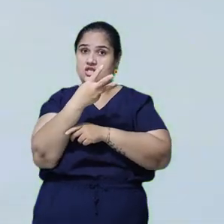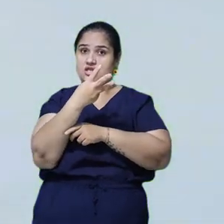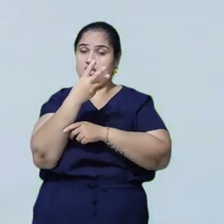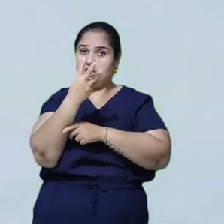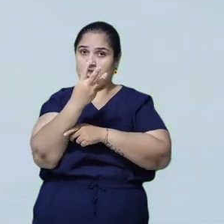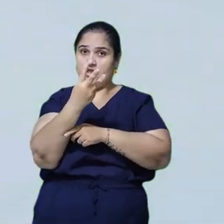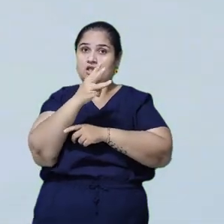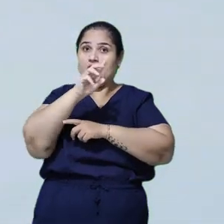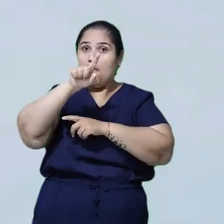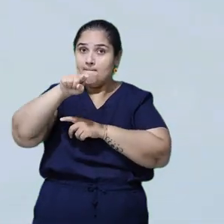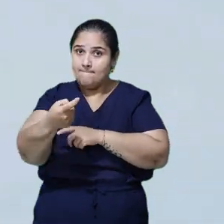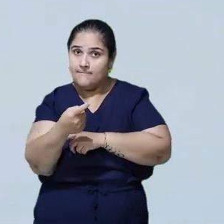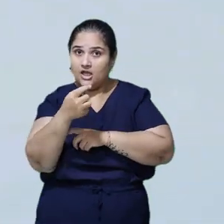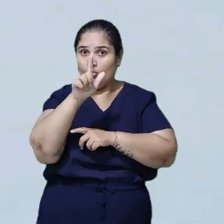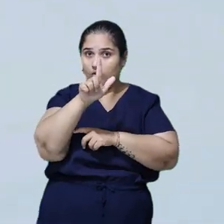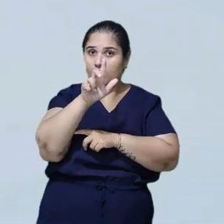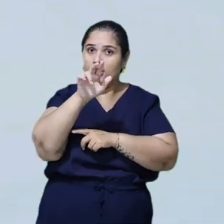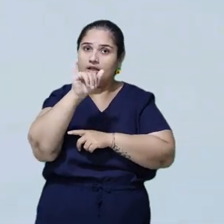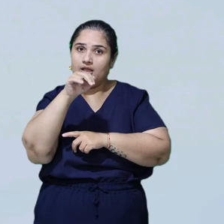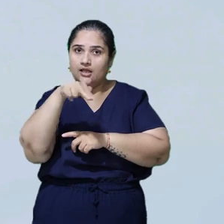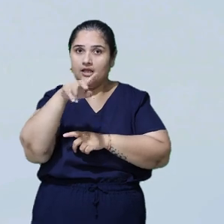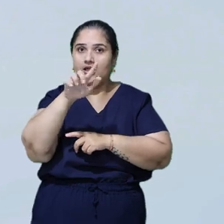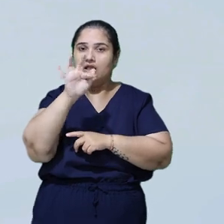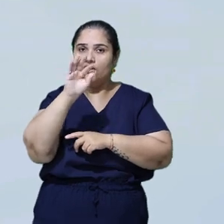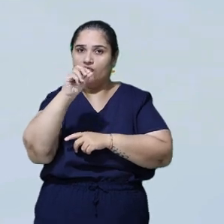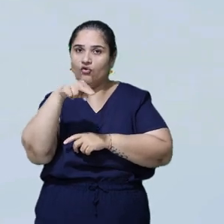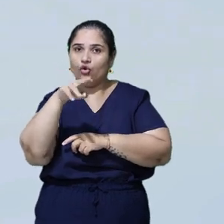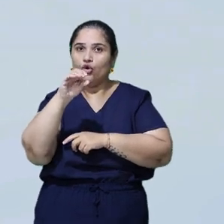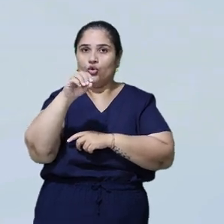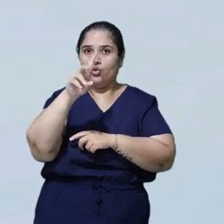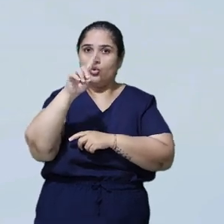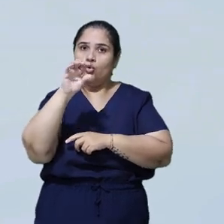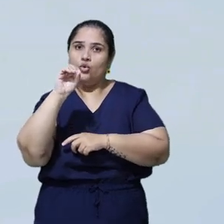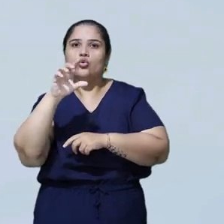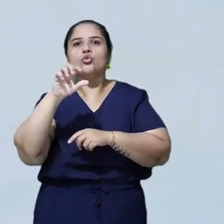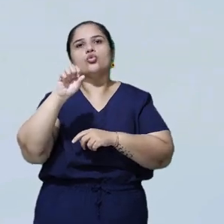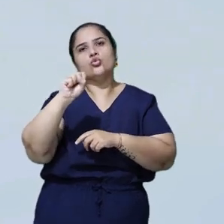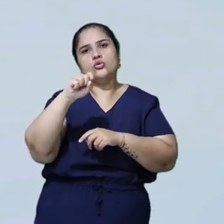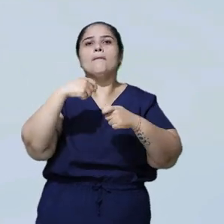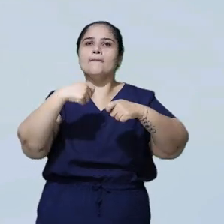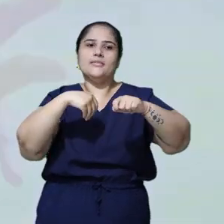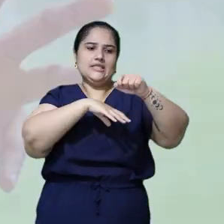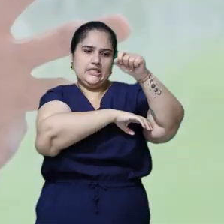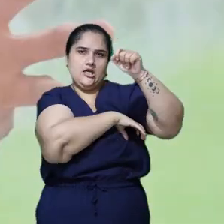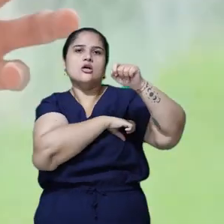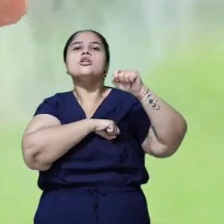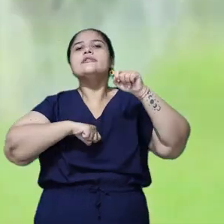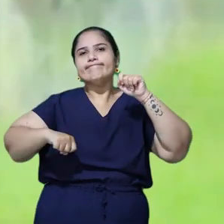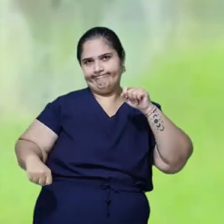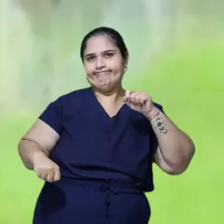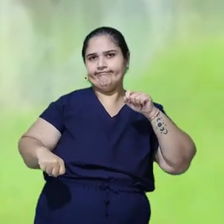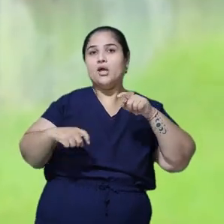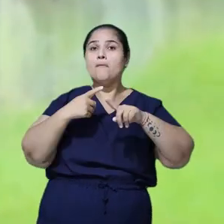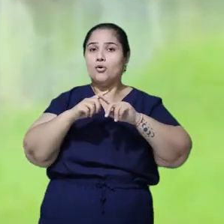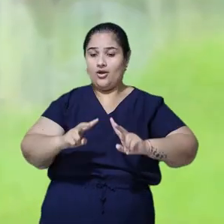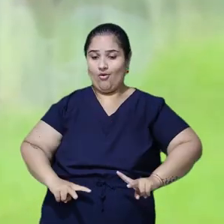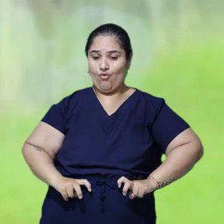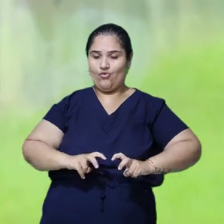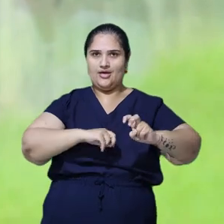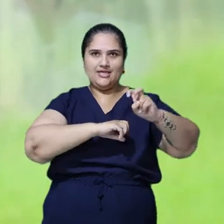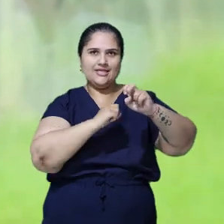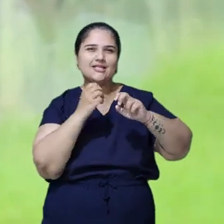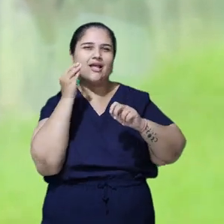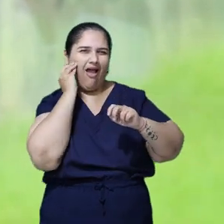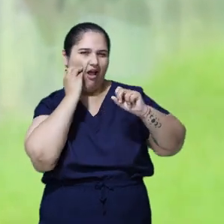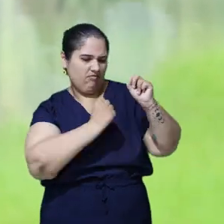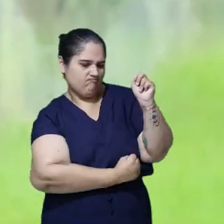precisa retirar, né, os linfonodos da axila, que é o caminho por onde o tumor tenta se espalhar. Então a gente tira esses linfonodos,